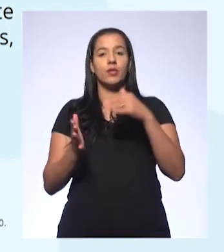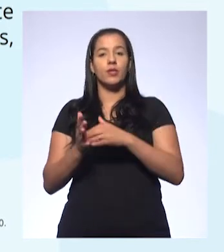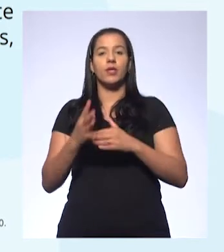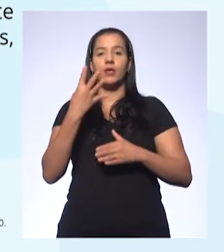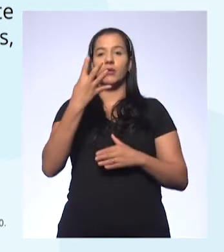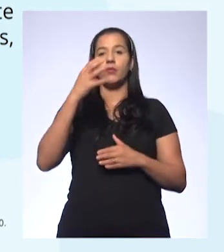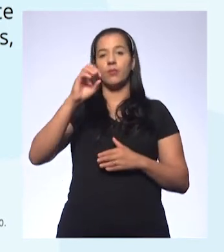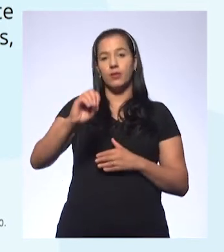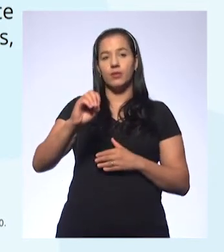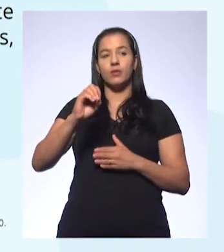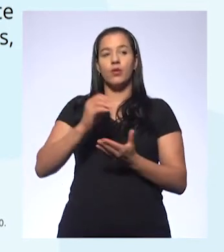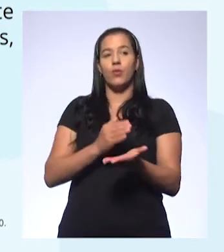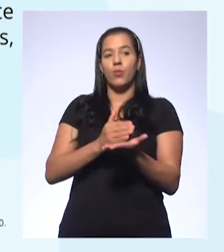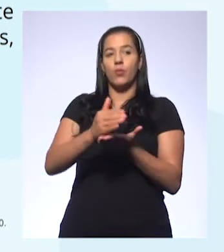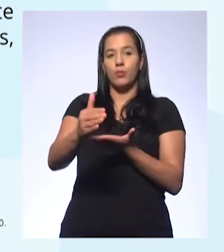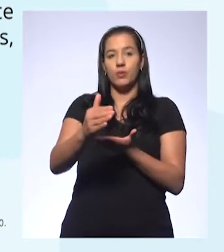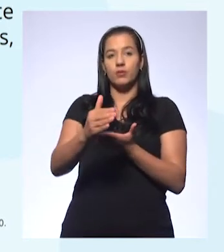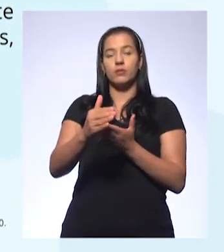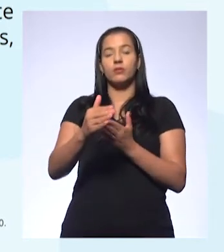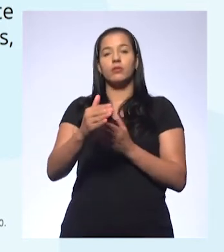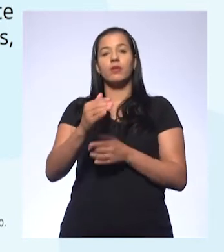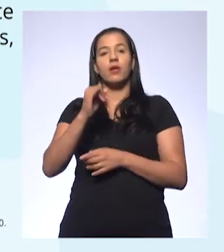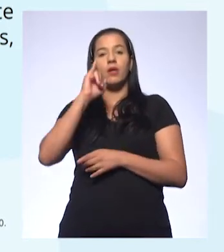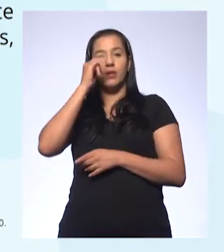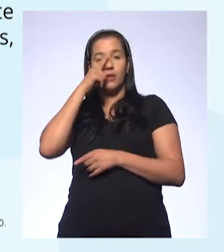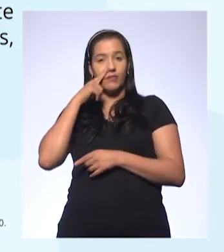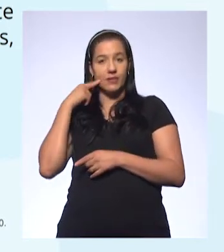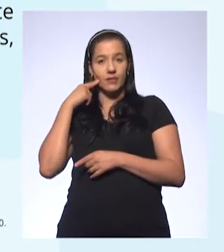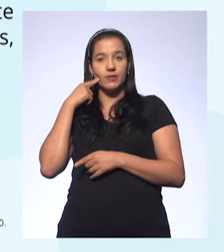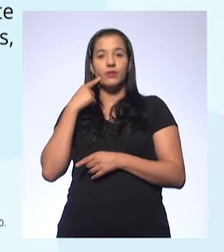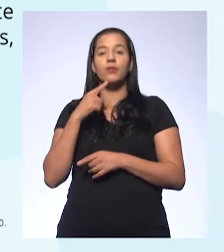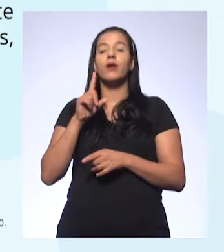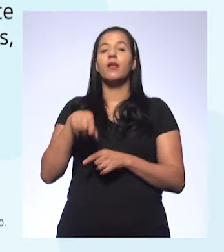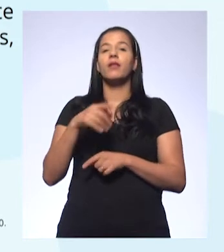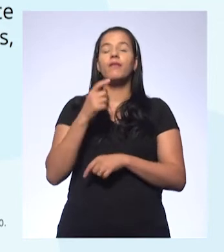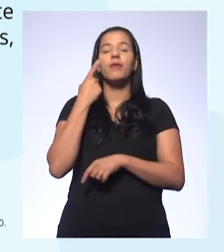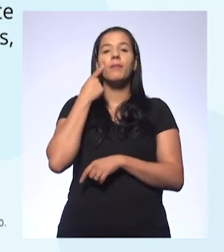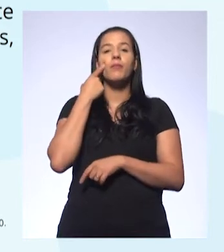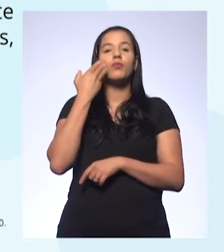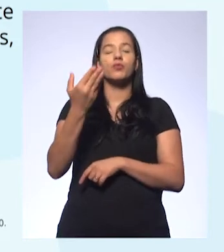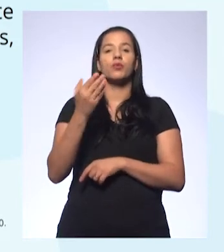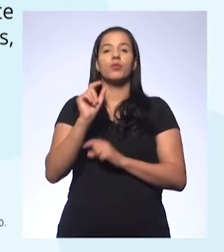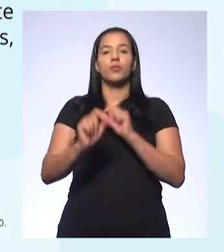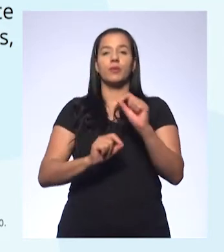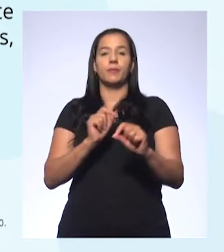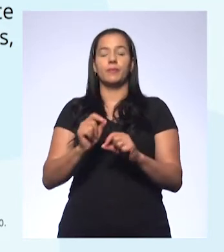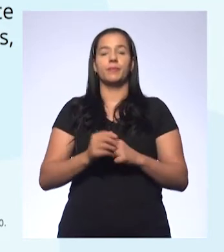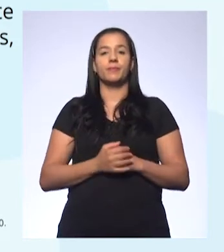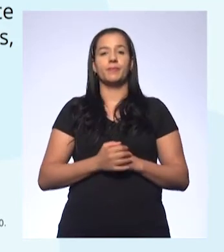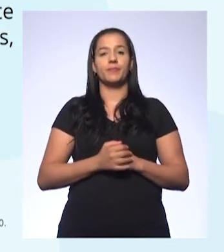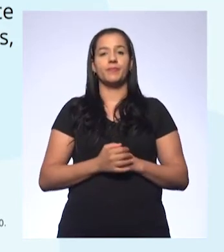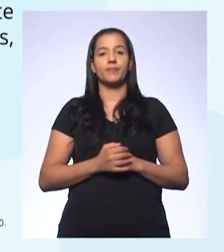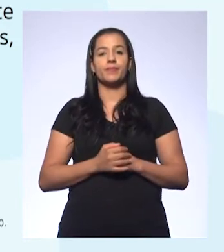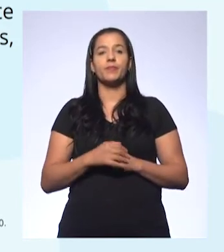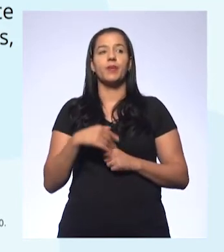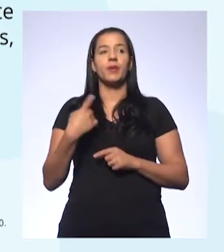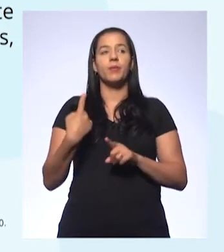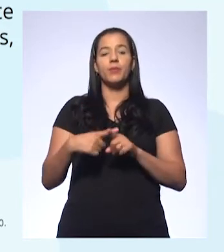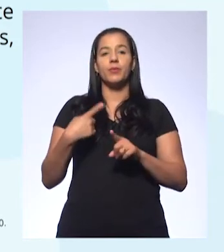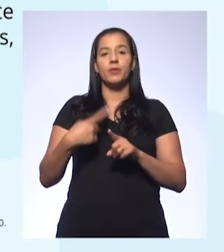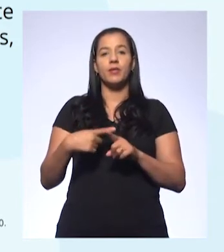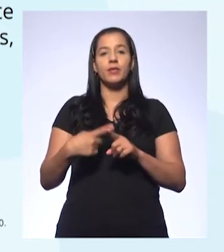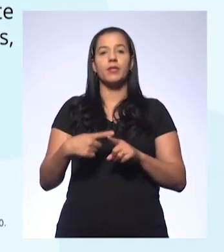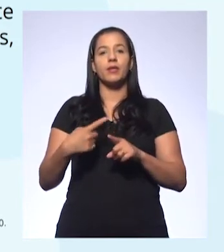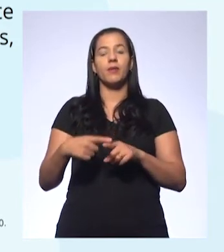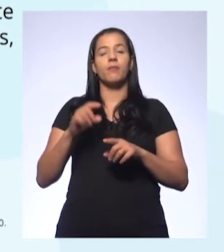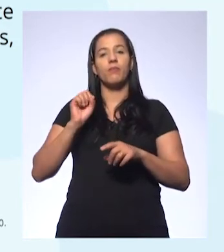anos após o início da infecção, o que vai apresentar? Gente, aí o negócio é sério, porque pode atacar o sistema